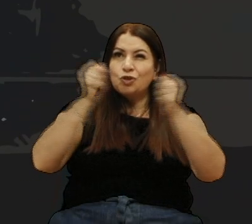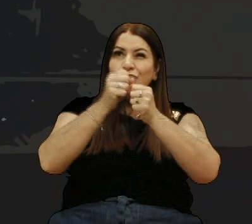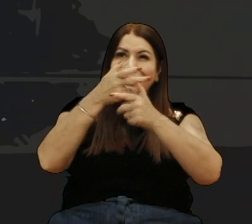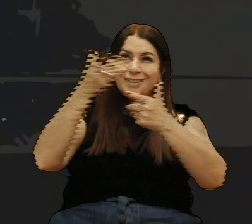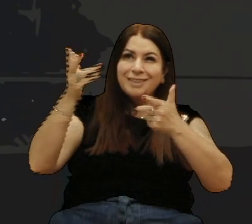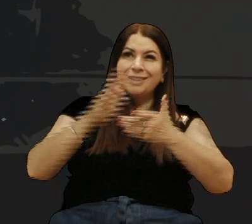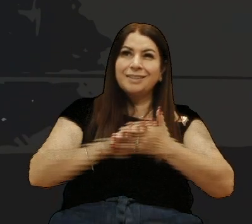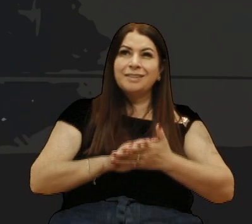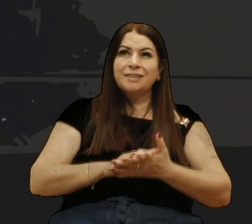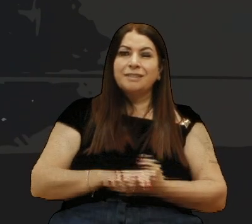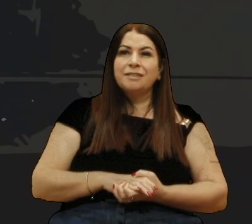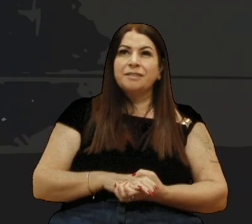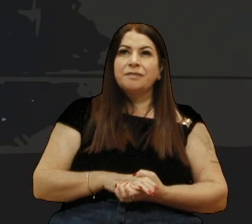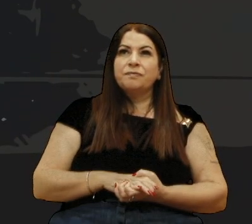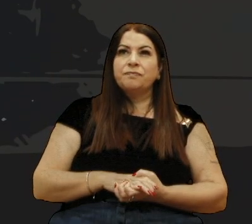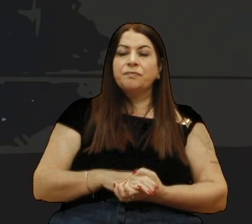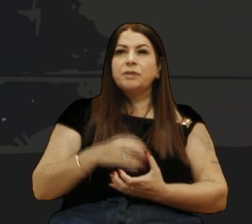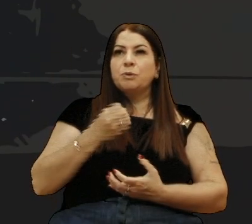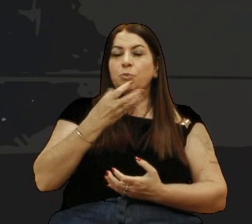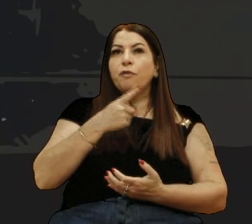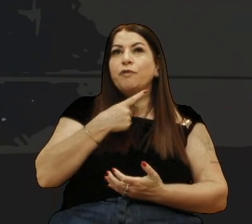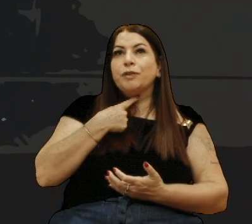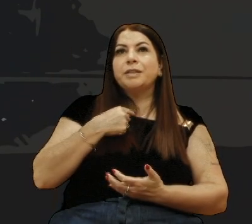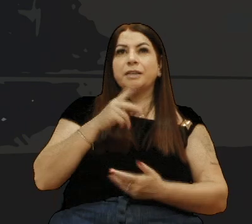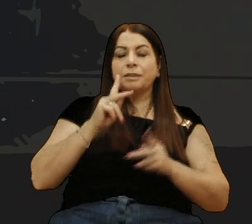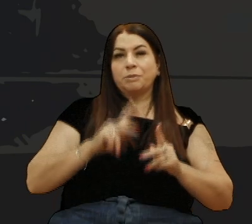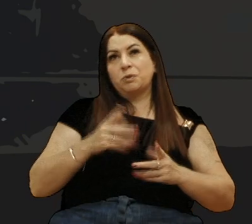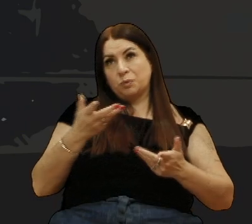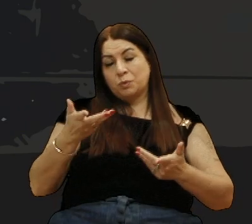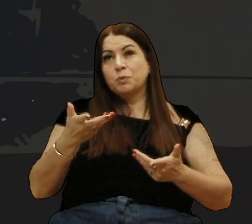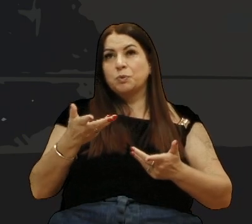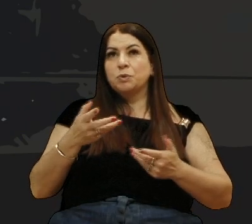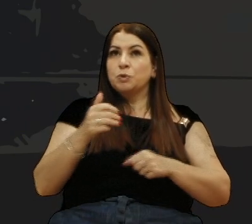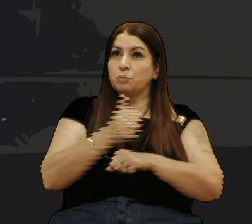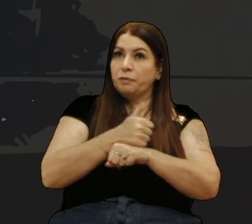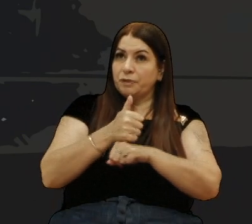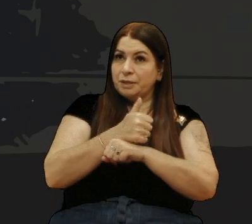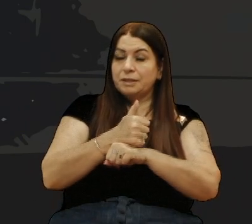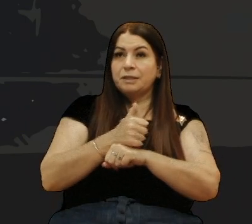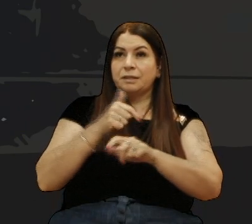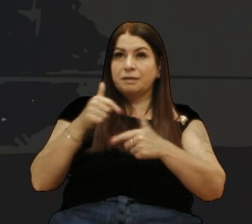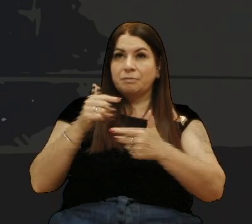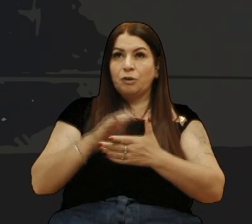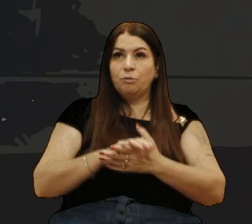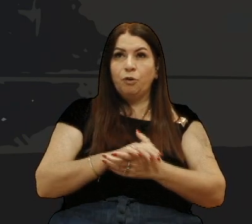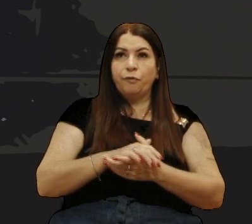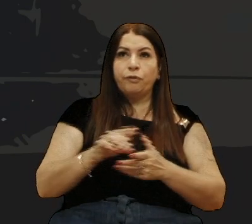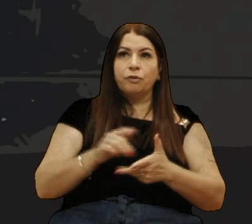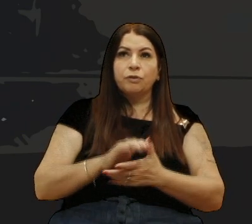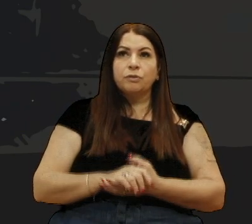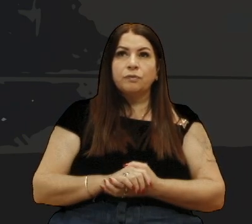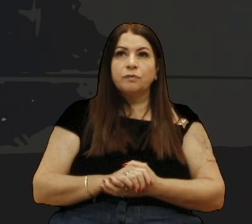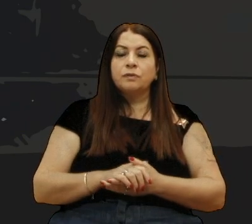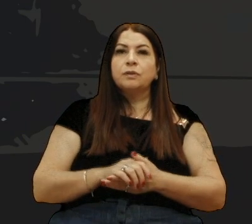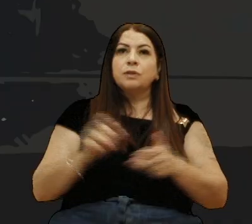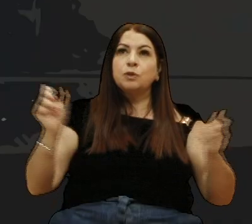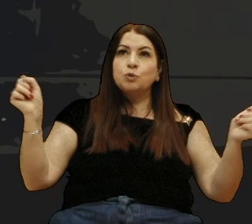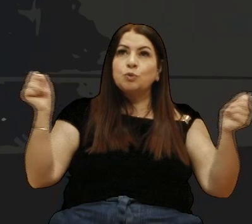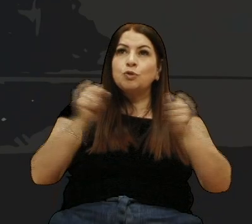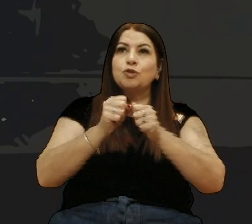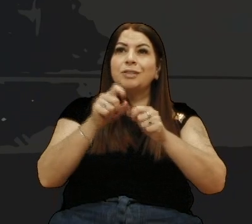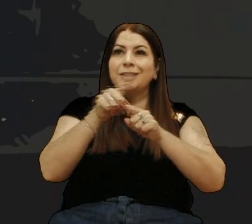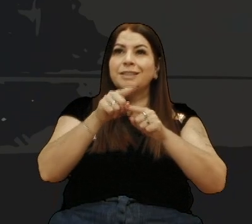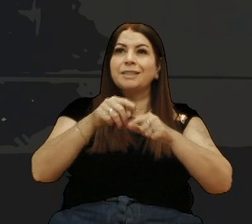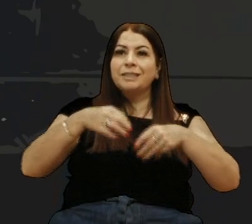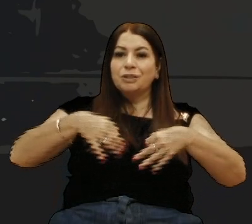pessoal usa, apesar da boa vontade dos profissionais que lá trabalham, as cortinas são